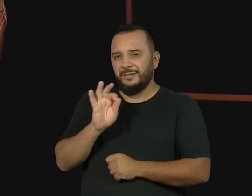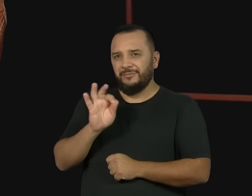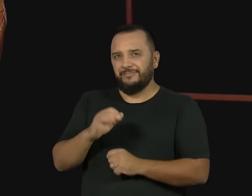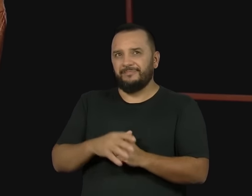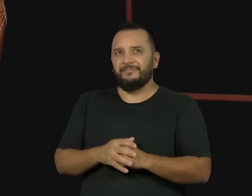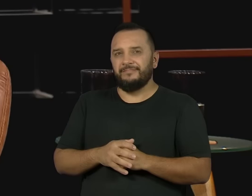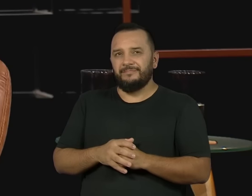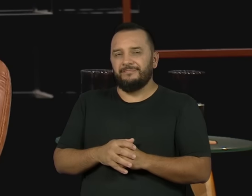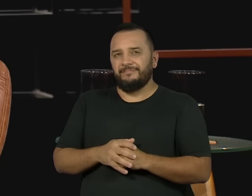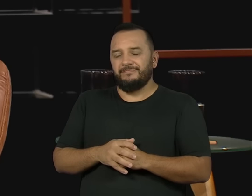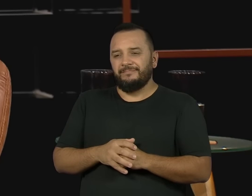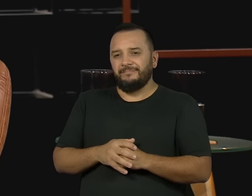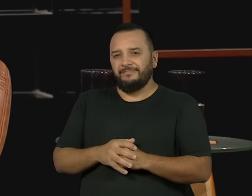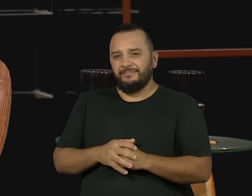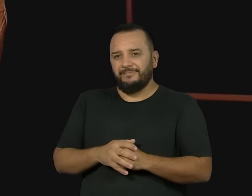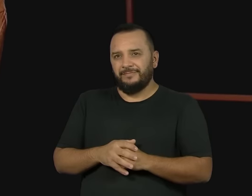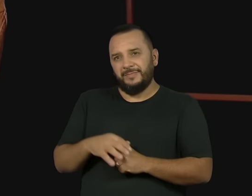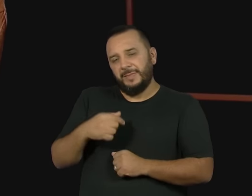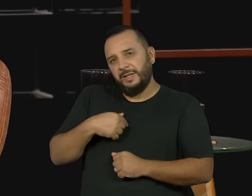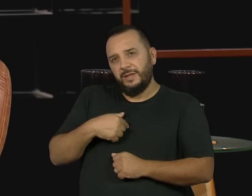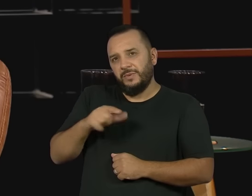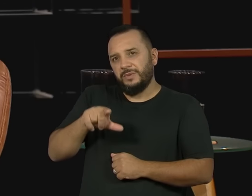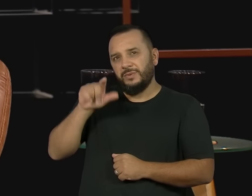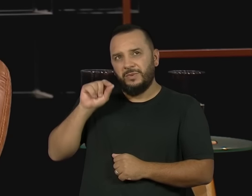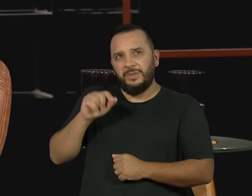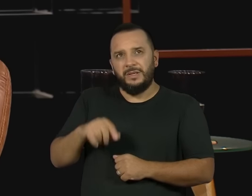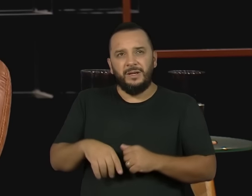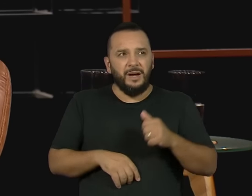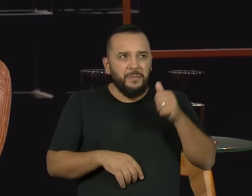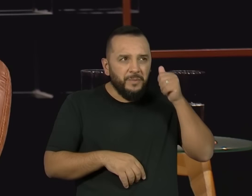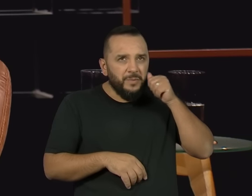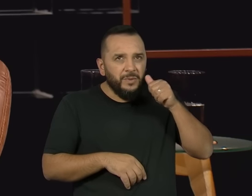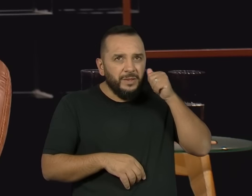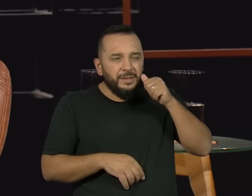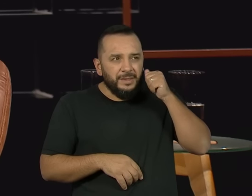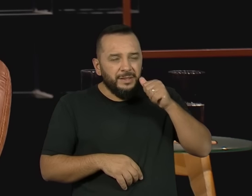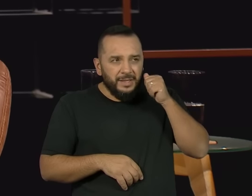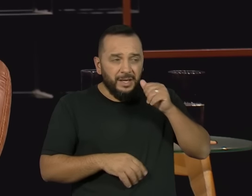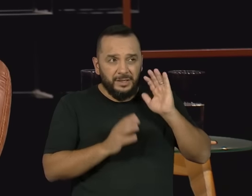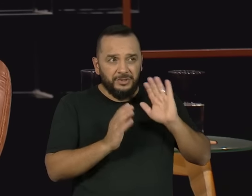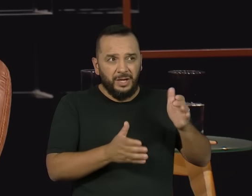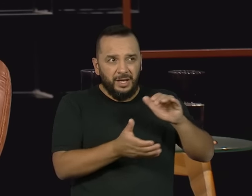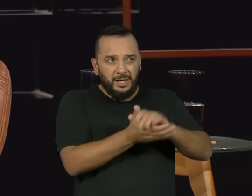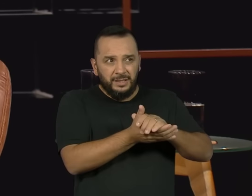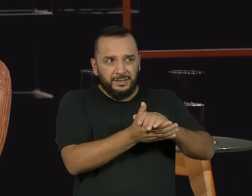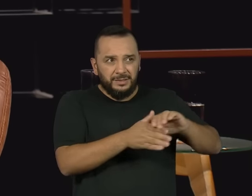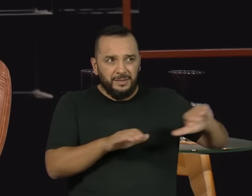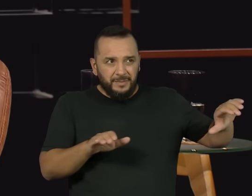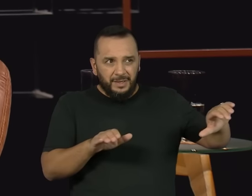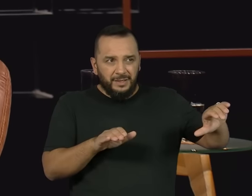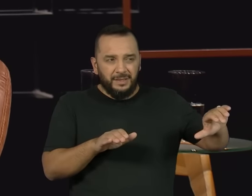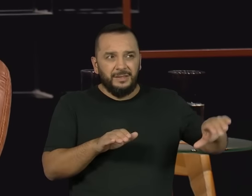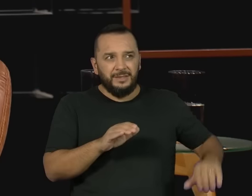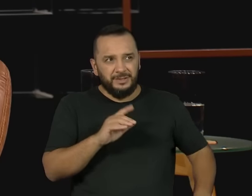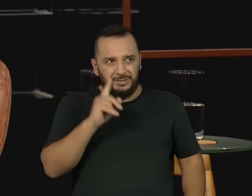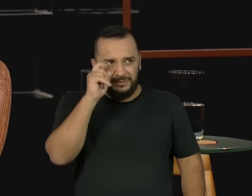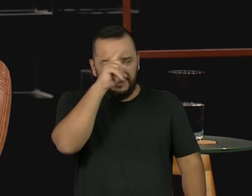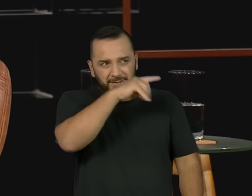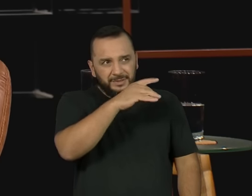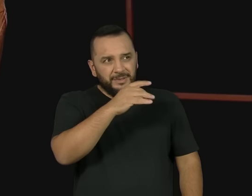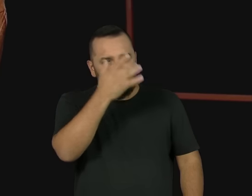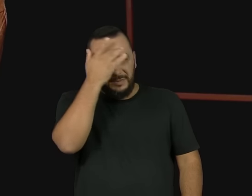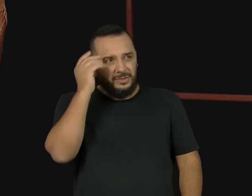Eu disse, bom, fui eu que escolhi. Mas uma mulher separada naquela época era algo muito mal visto,